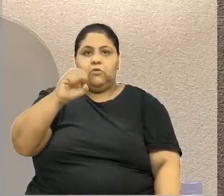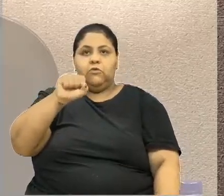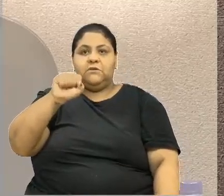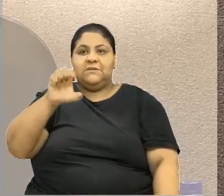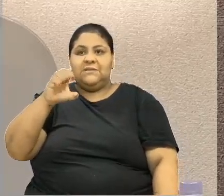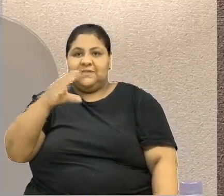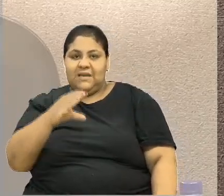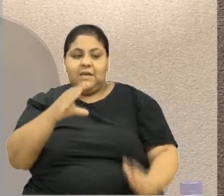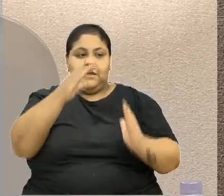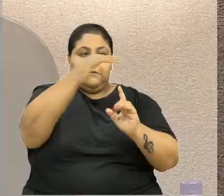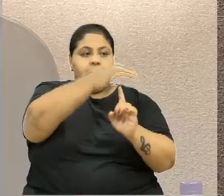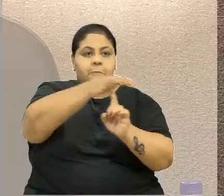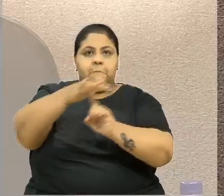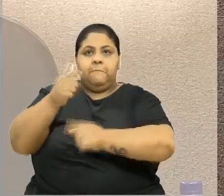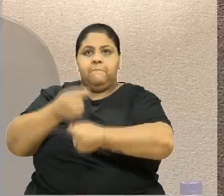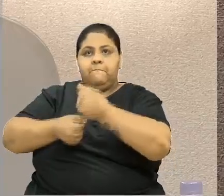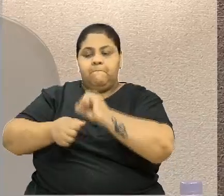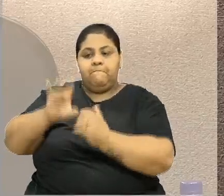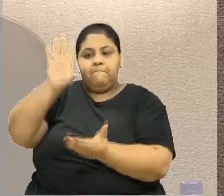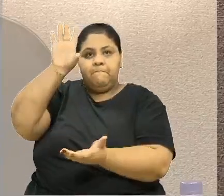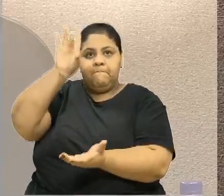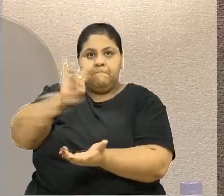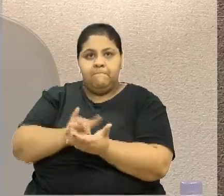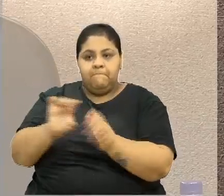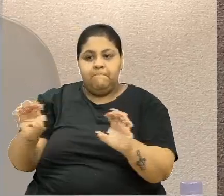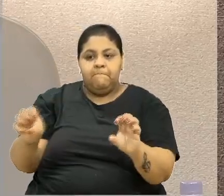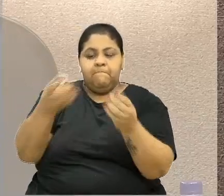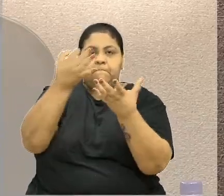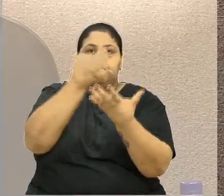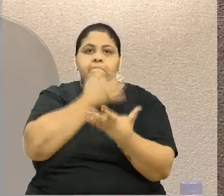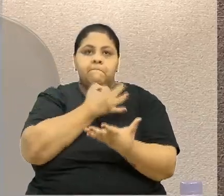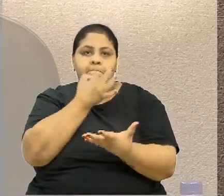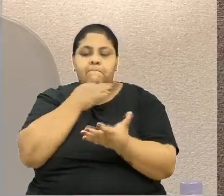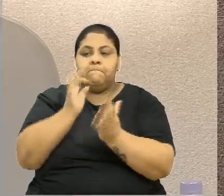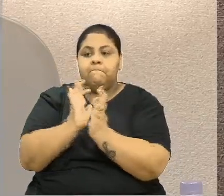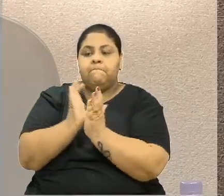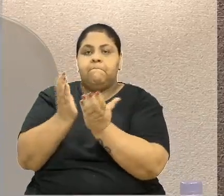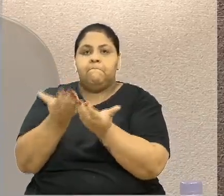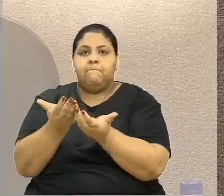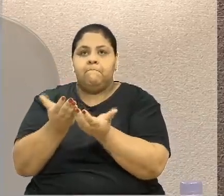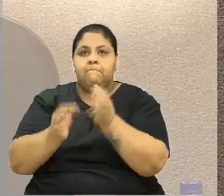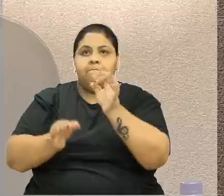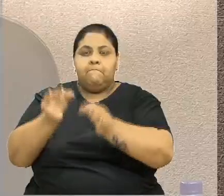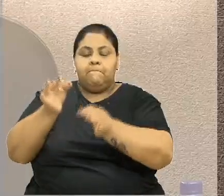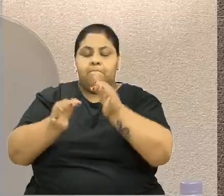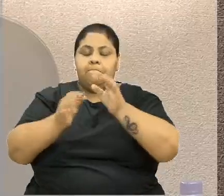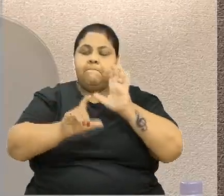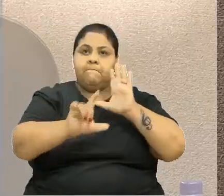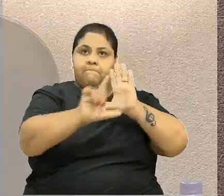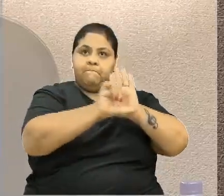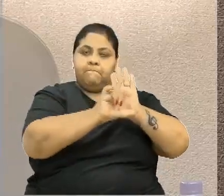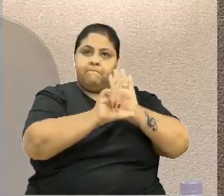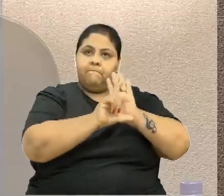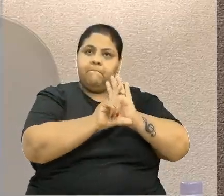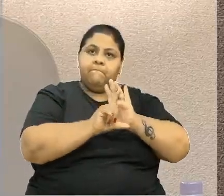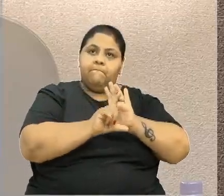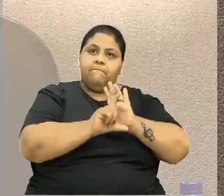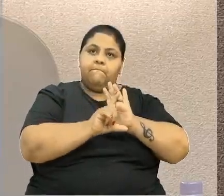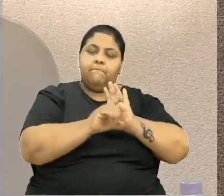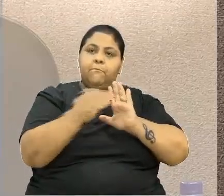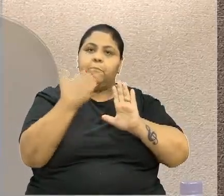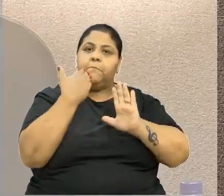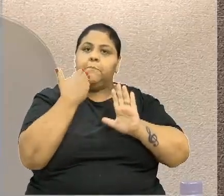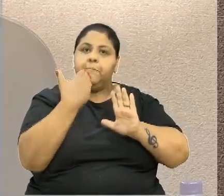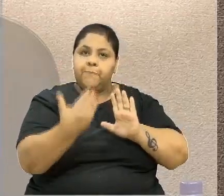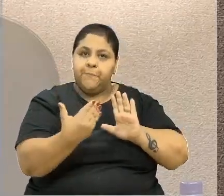Negócios, no calendário oficial de eventos do município. A Comissão Constituição, Justiça e Legislação